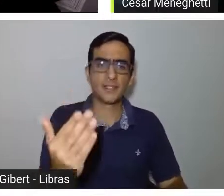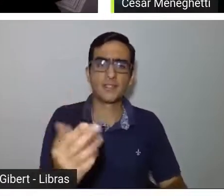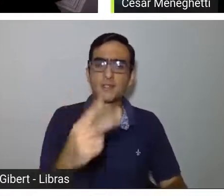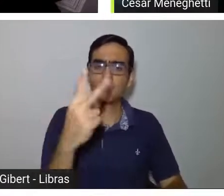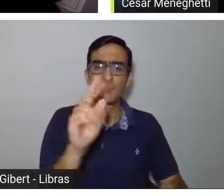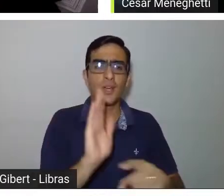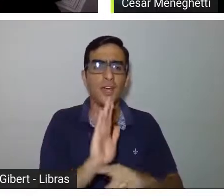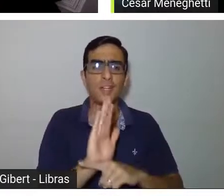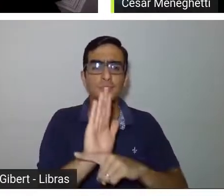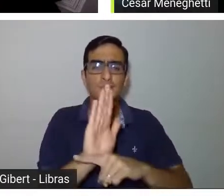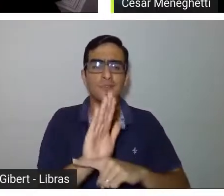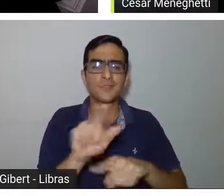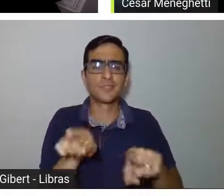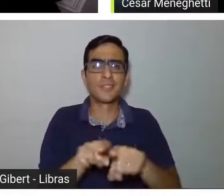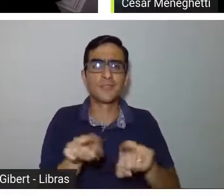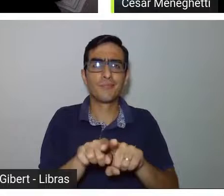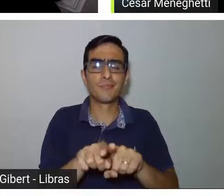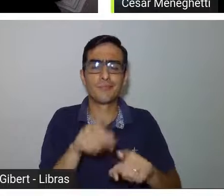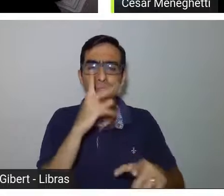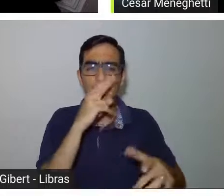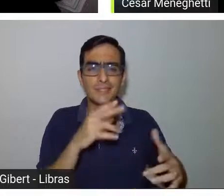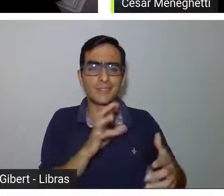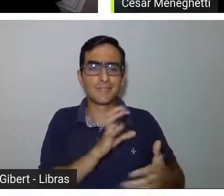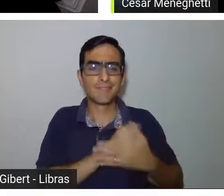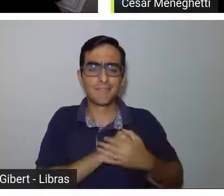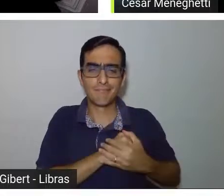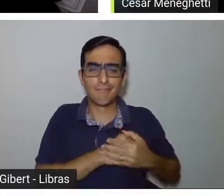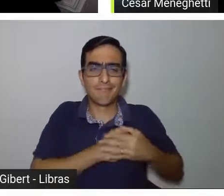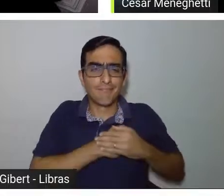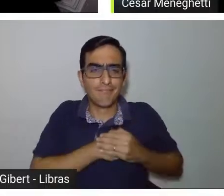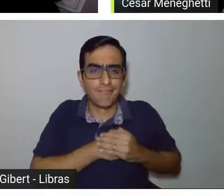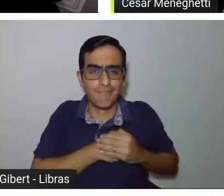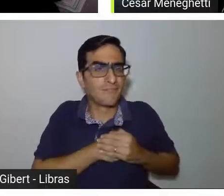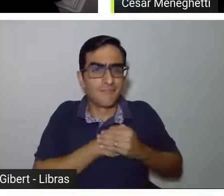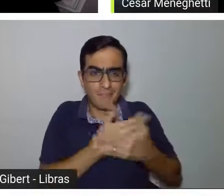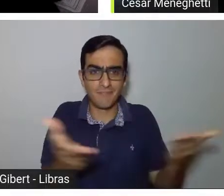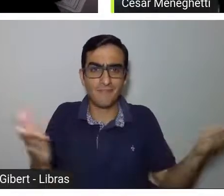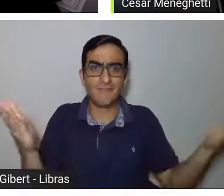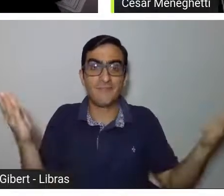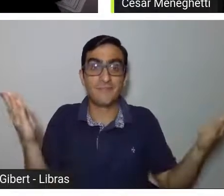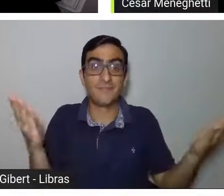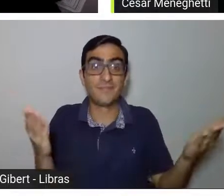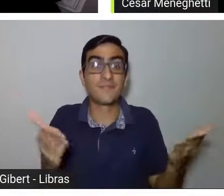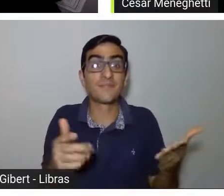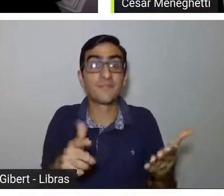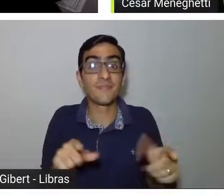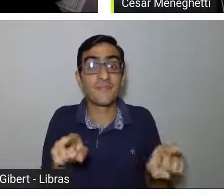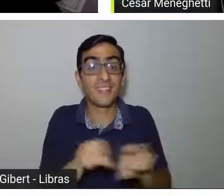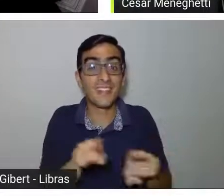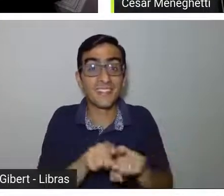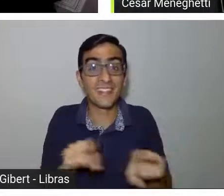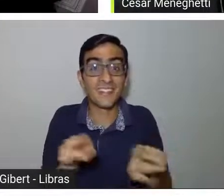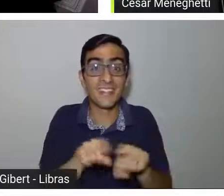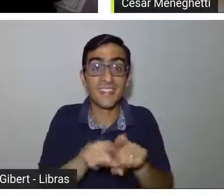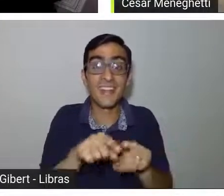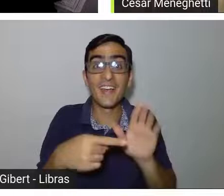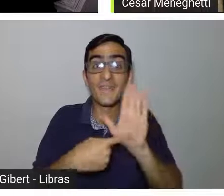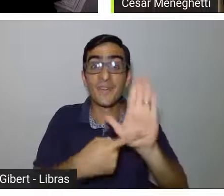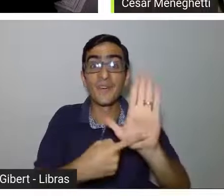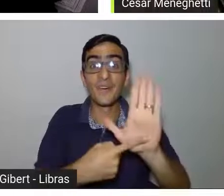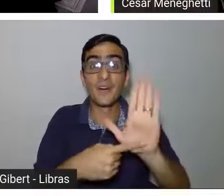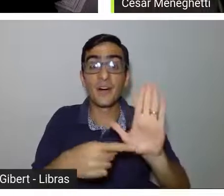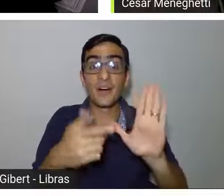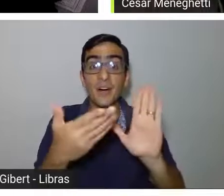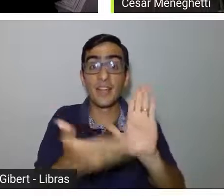sua generosidade, compartilhar tudo isso aqui. Eu estou muito feliz. Ah, tinha trazido, até trouxe os livros. Ah, que,